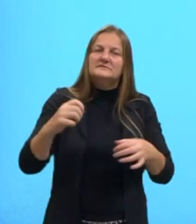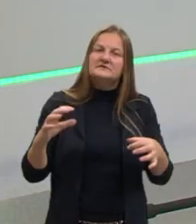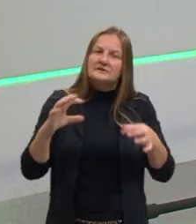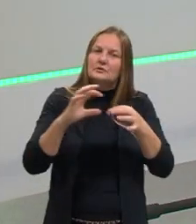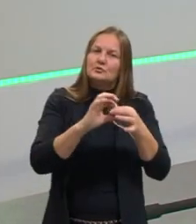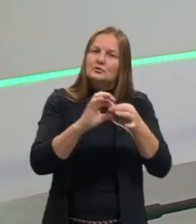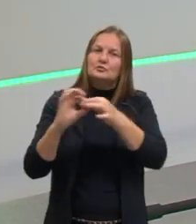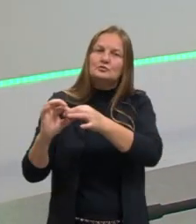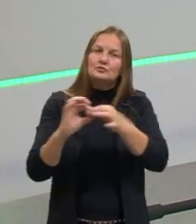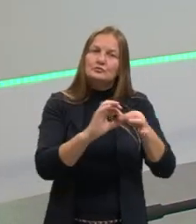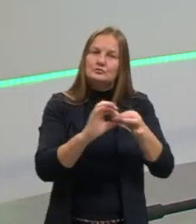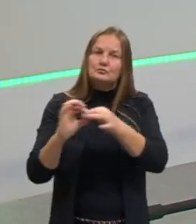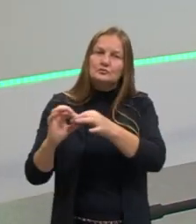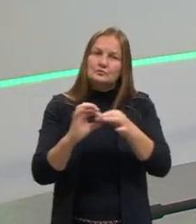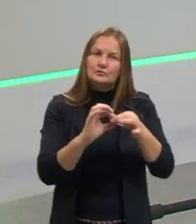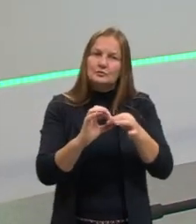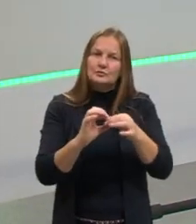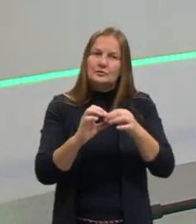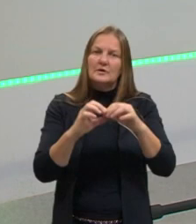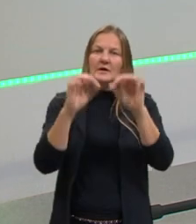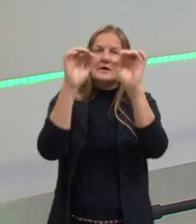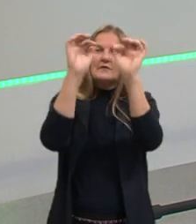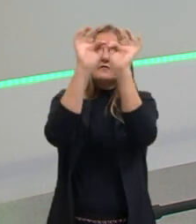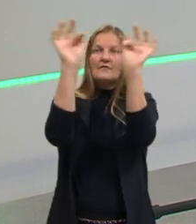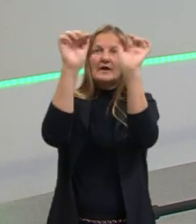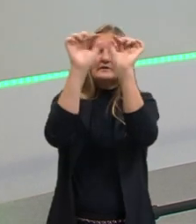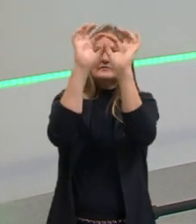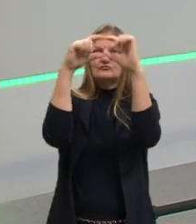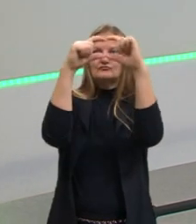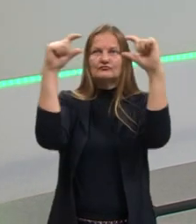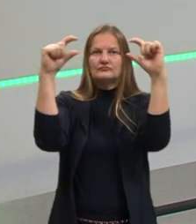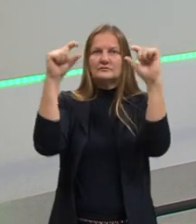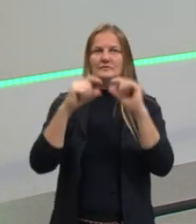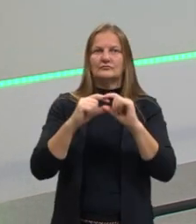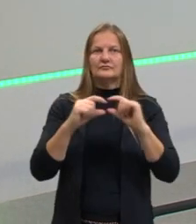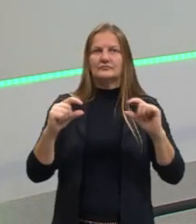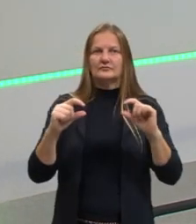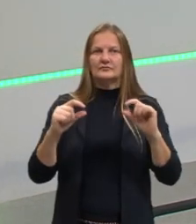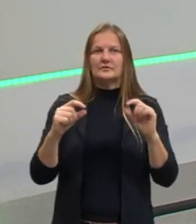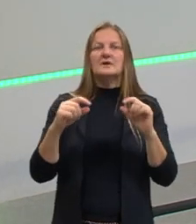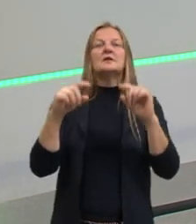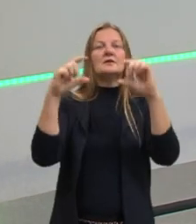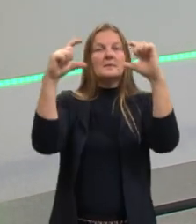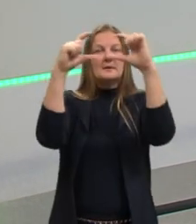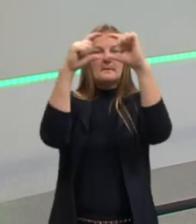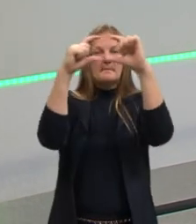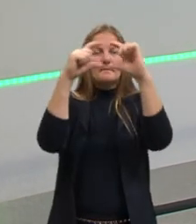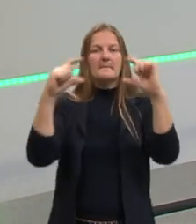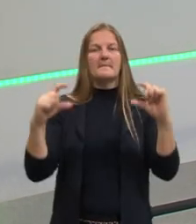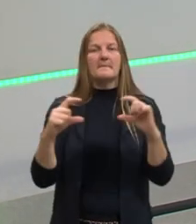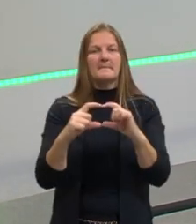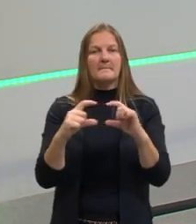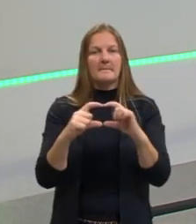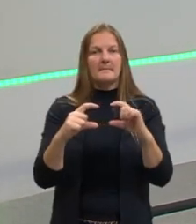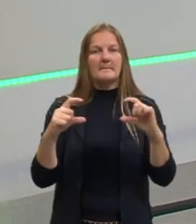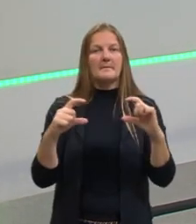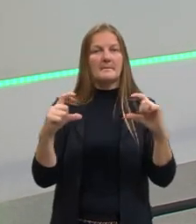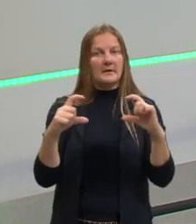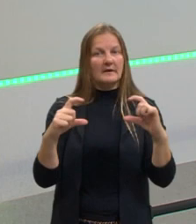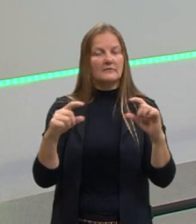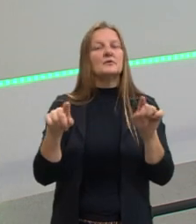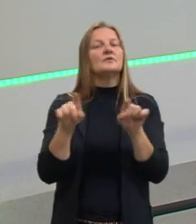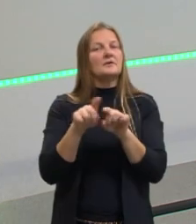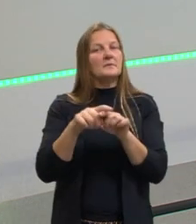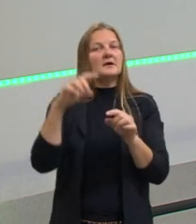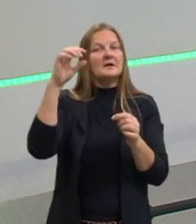conectores interfrasticos para conectar uma frase a outra eles vão servir para eu conectar um parágrafo outro então o primeiro parágrafo